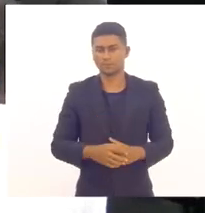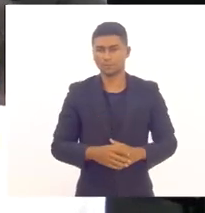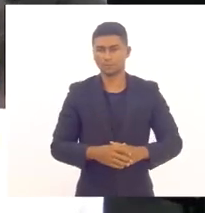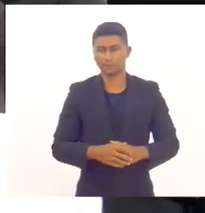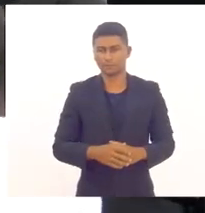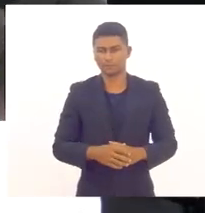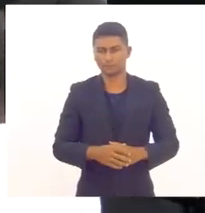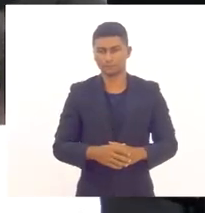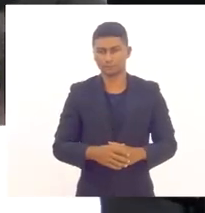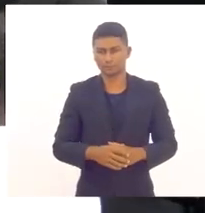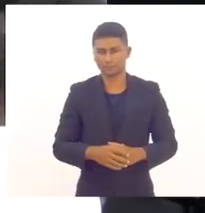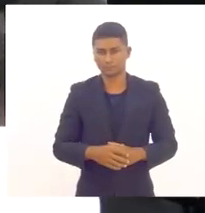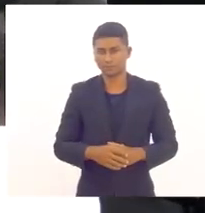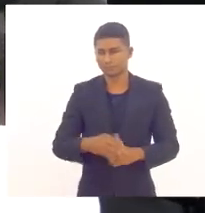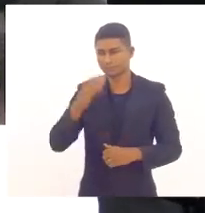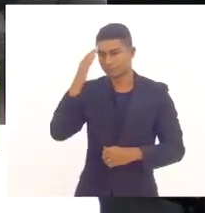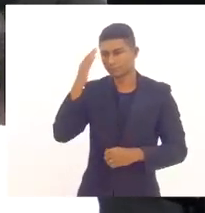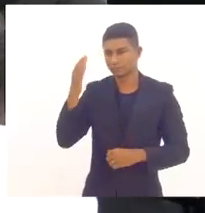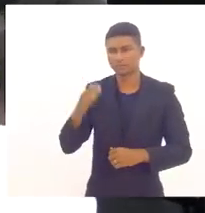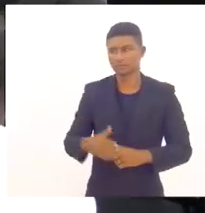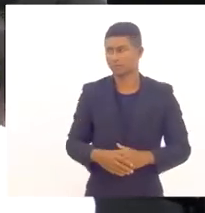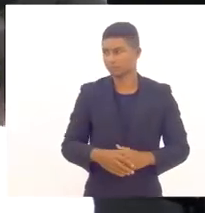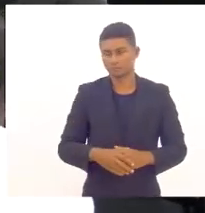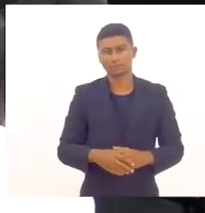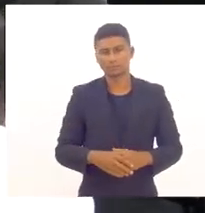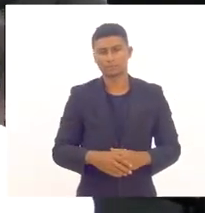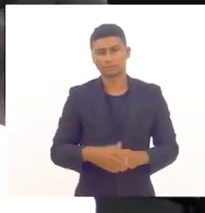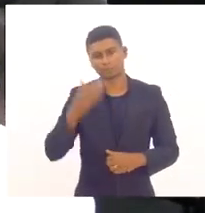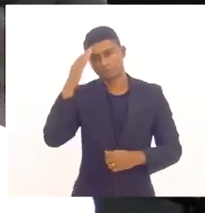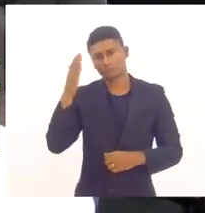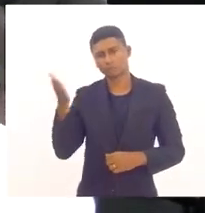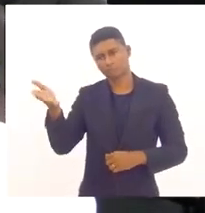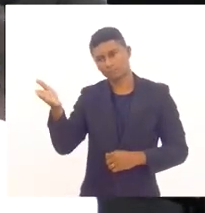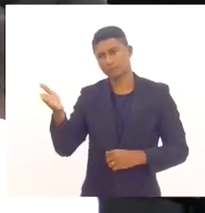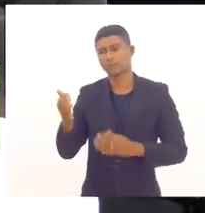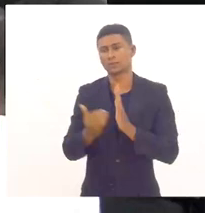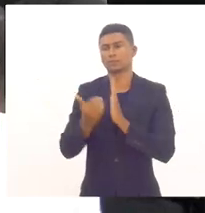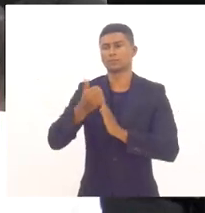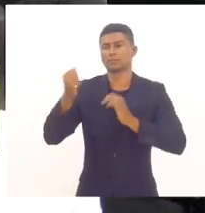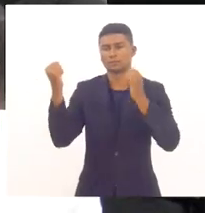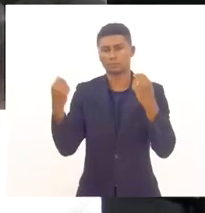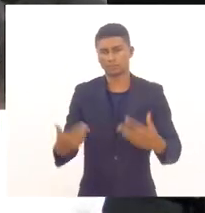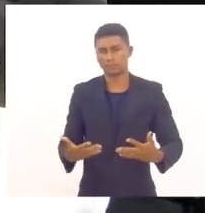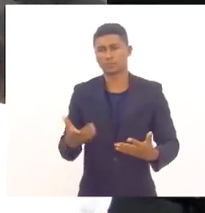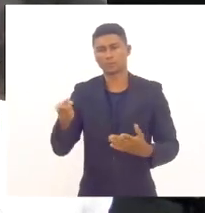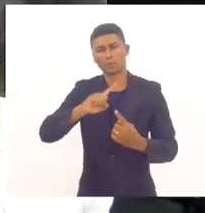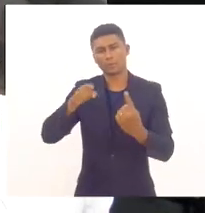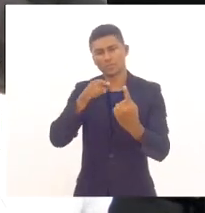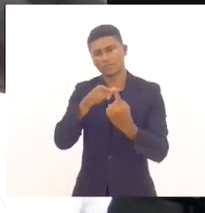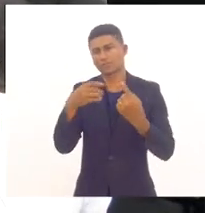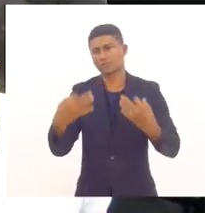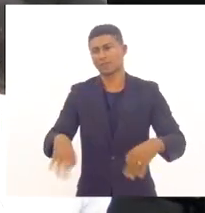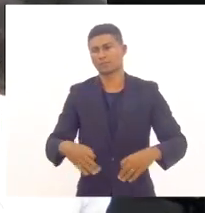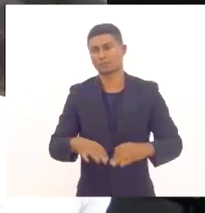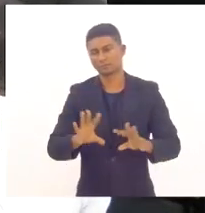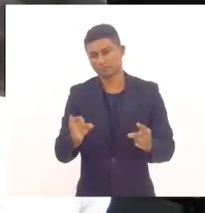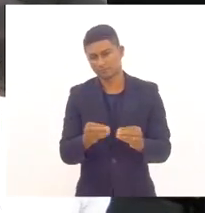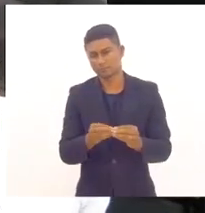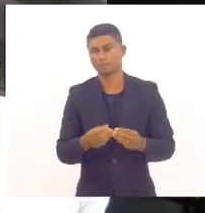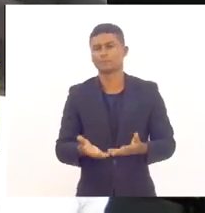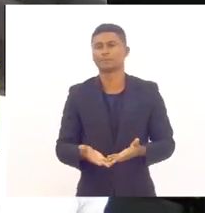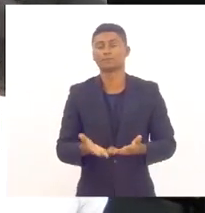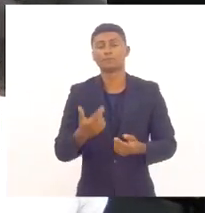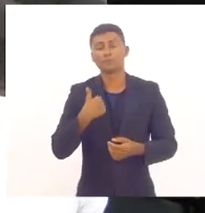precisava ser tão rápido. Mas obrigado aqui. O Mestre Curumim foi enfático e foi objetivo. Eu queria já